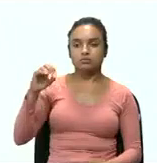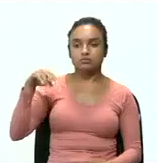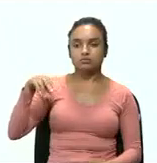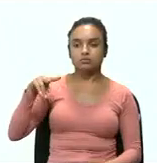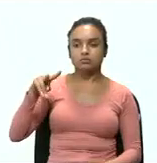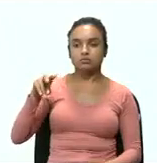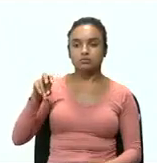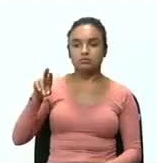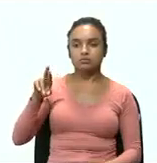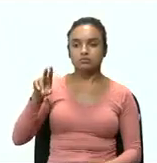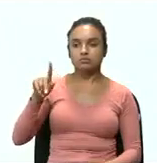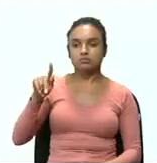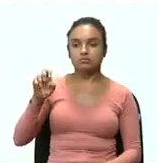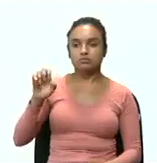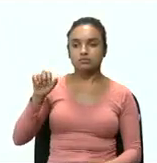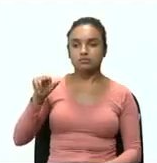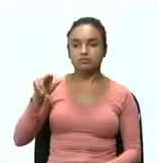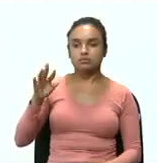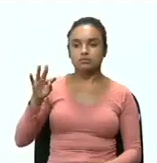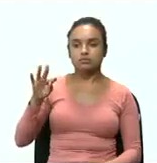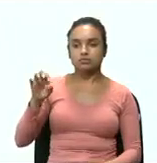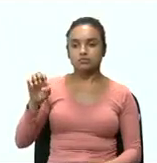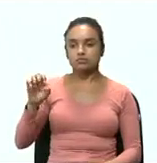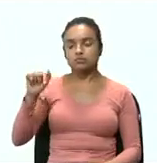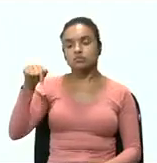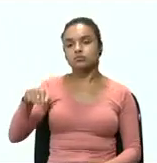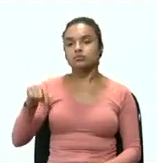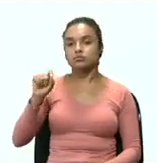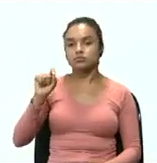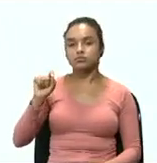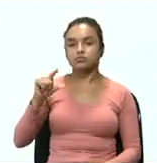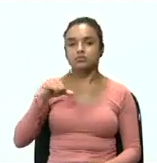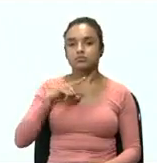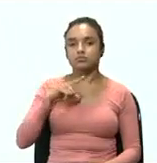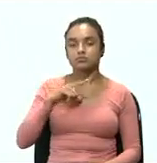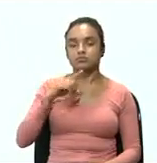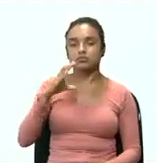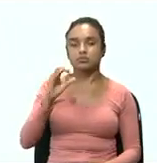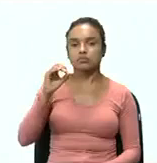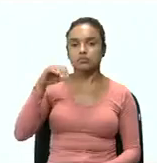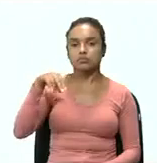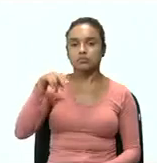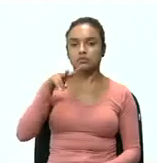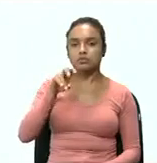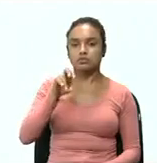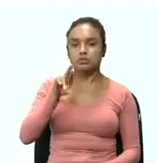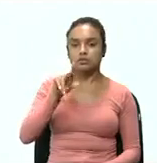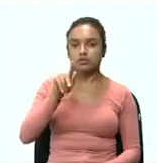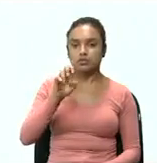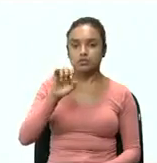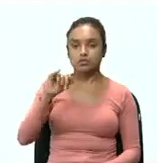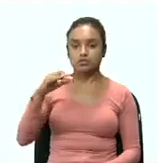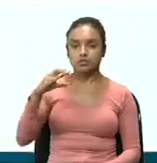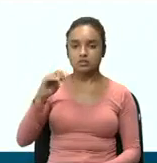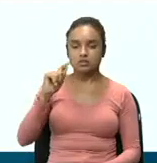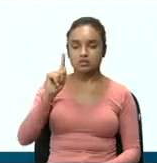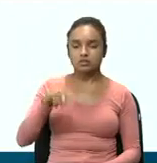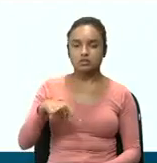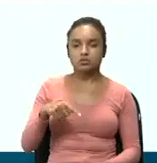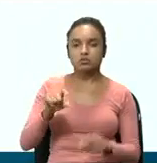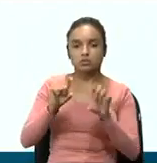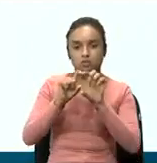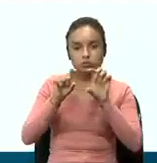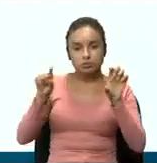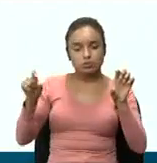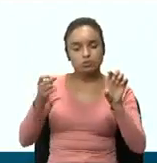convergente. Ok? Então isso garante para nós a convergência dessa série. Então o